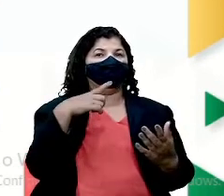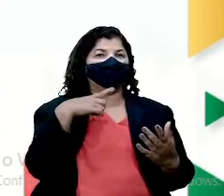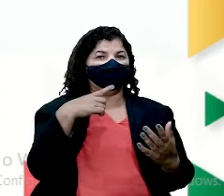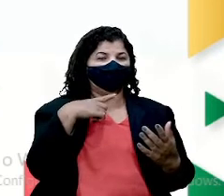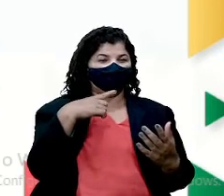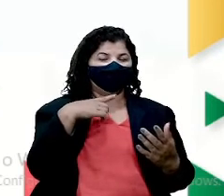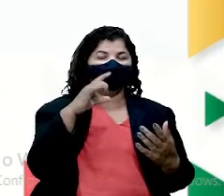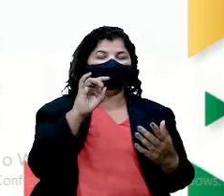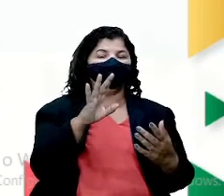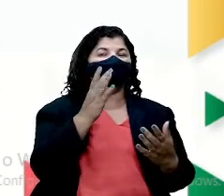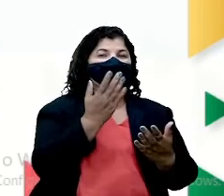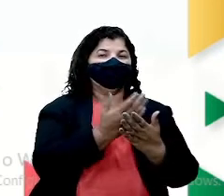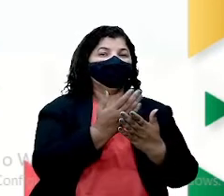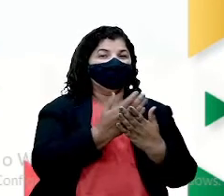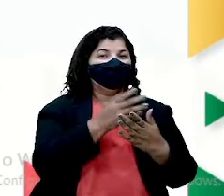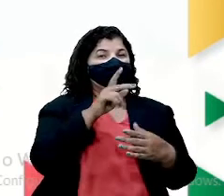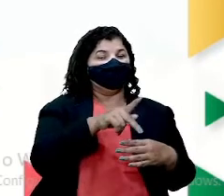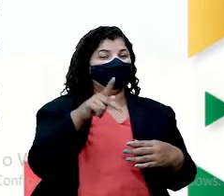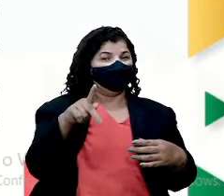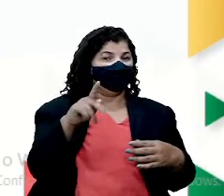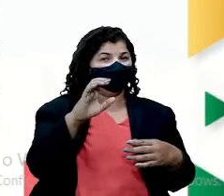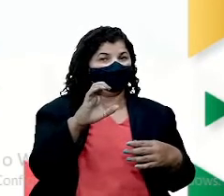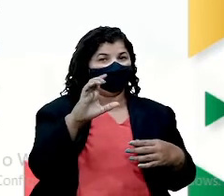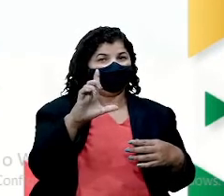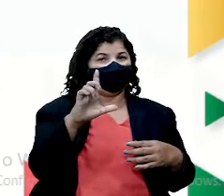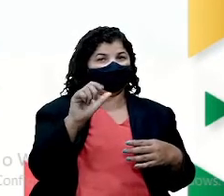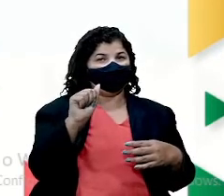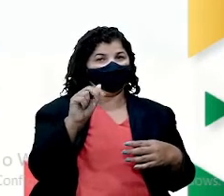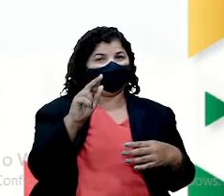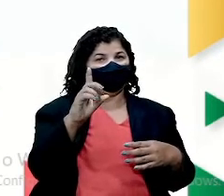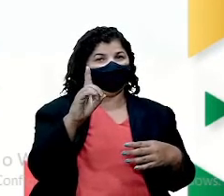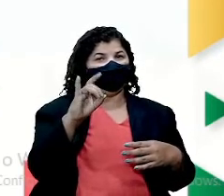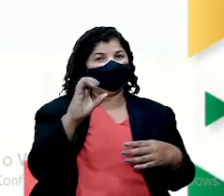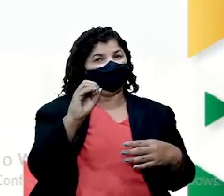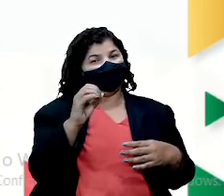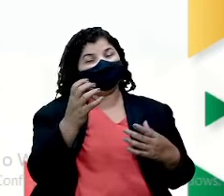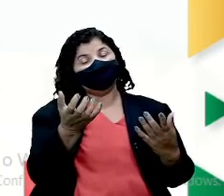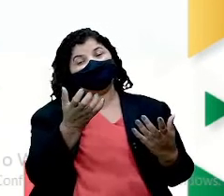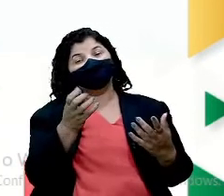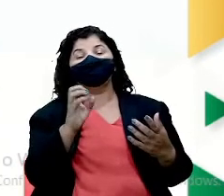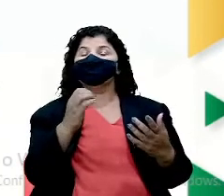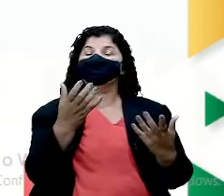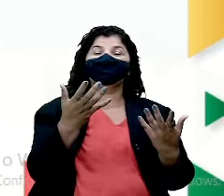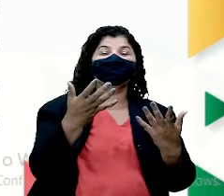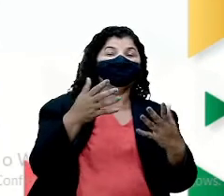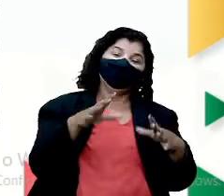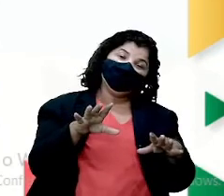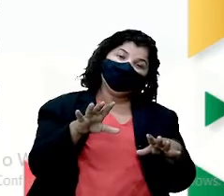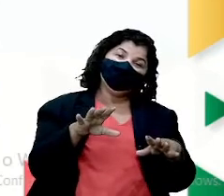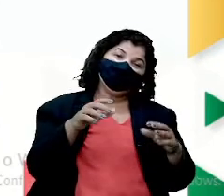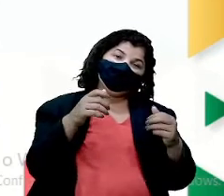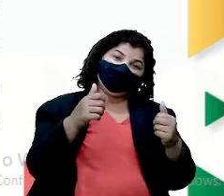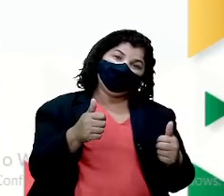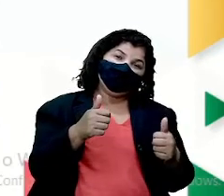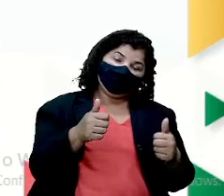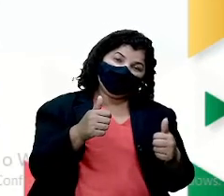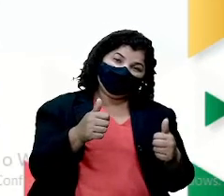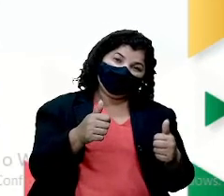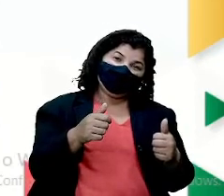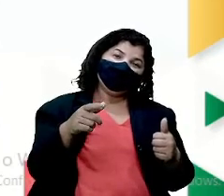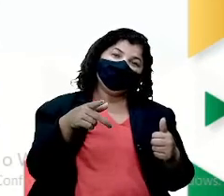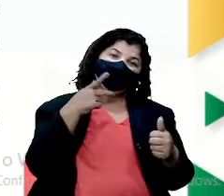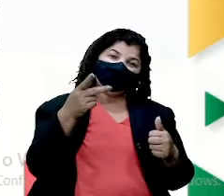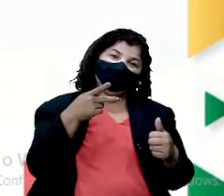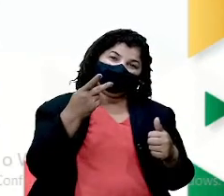do professor Cláudio Nascimento. Queres ou não queres, né? Então, quem dizia, né?